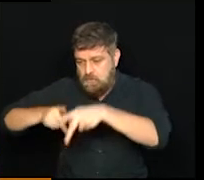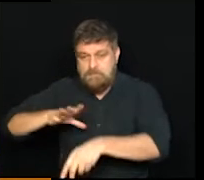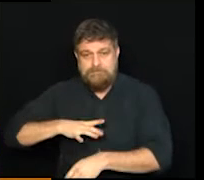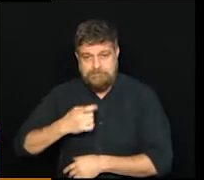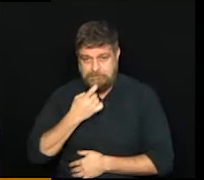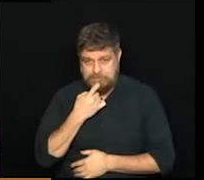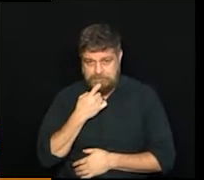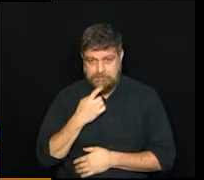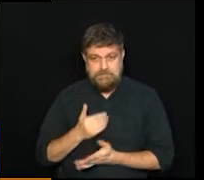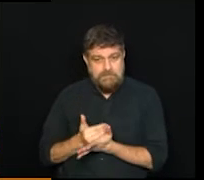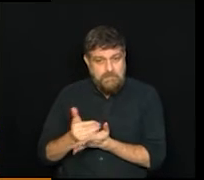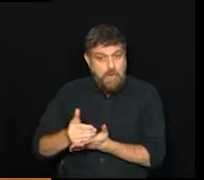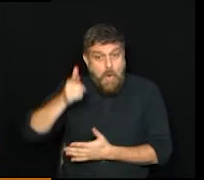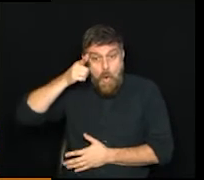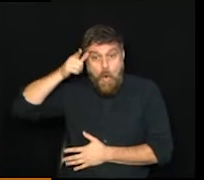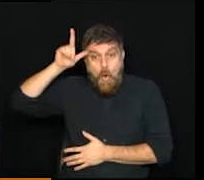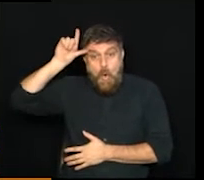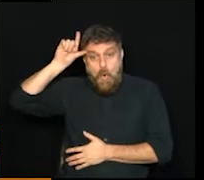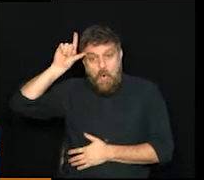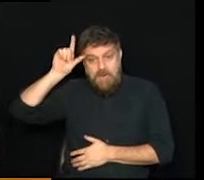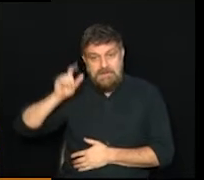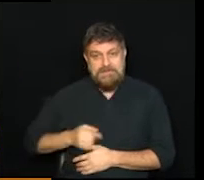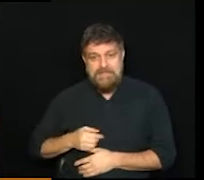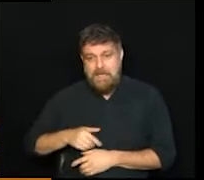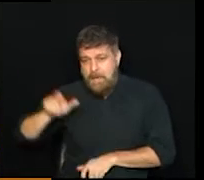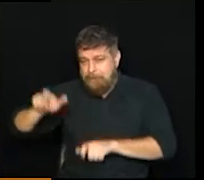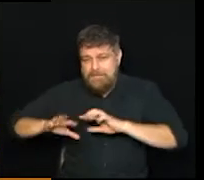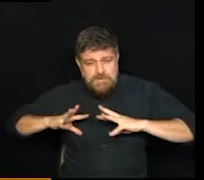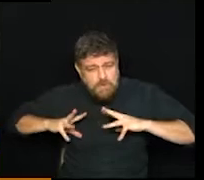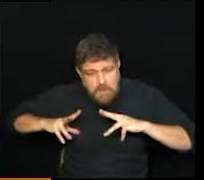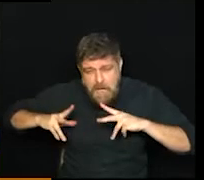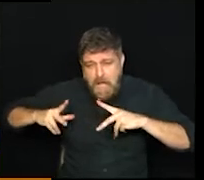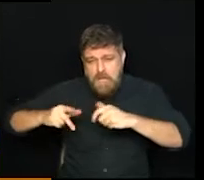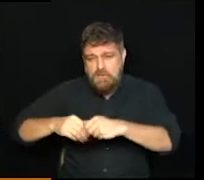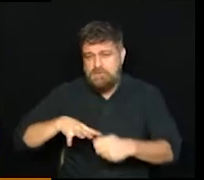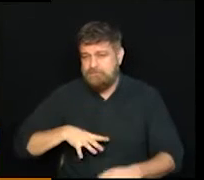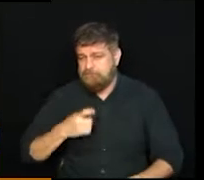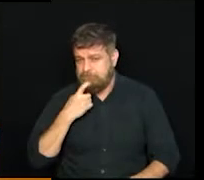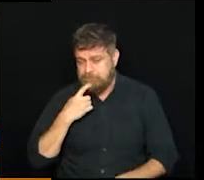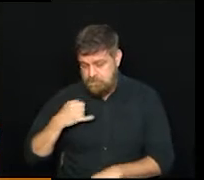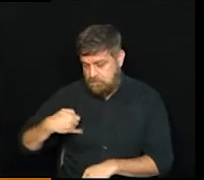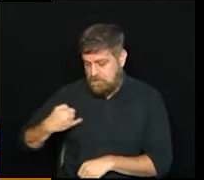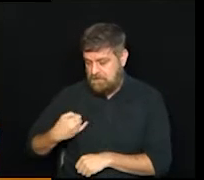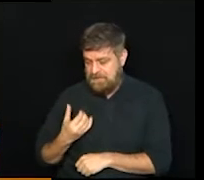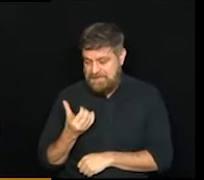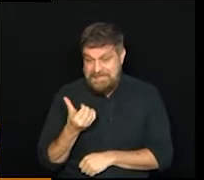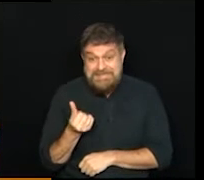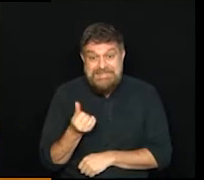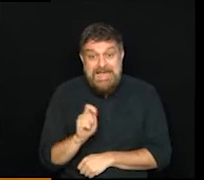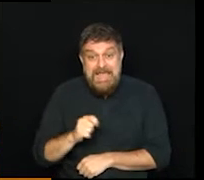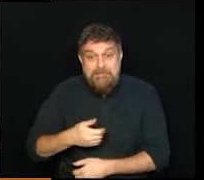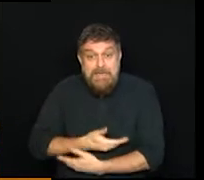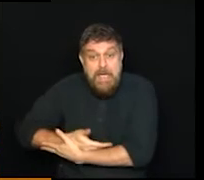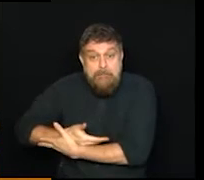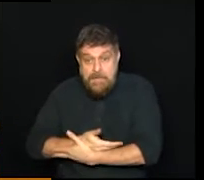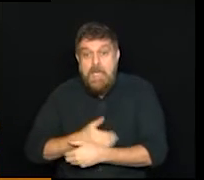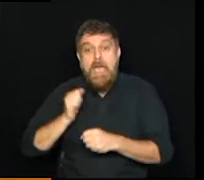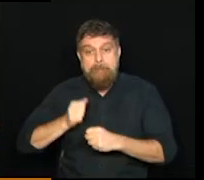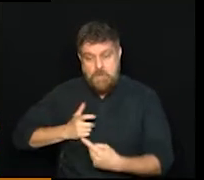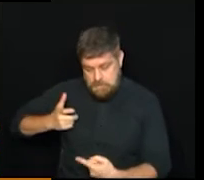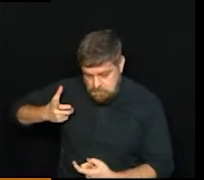Olha, começou ontem, todos os moradores de Campinas com idade a partir de 6 meses podem